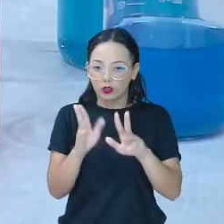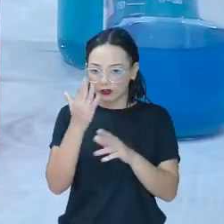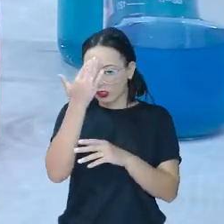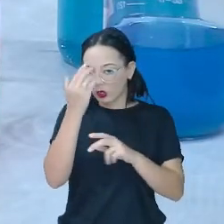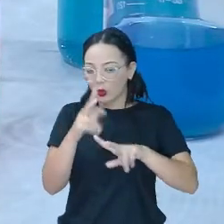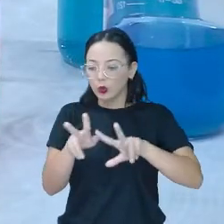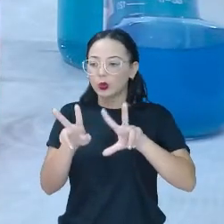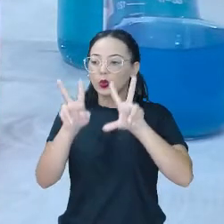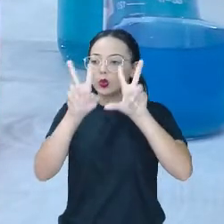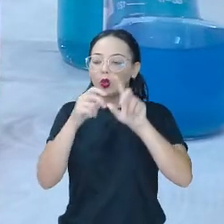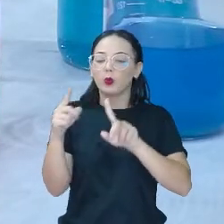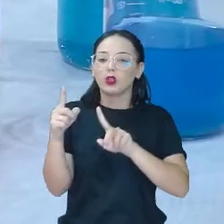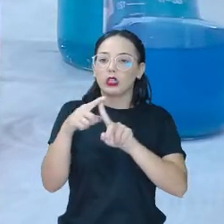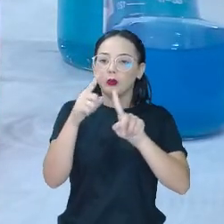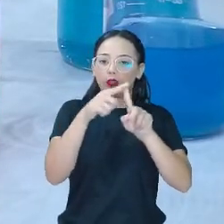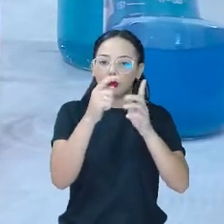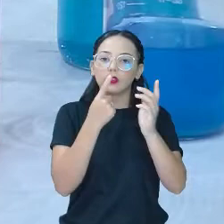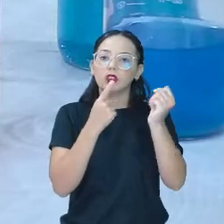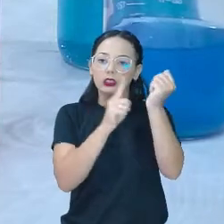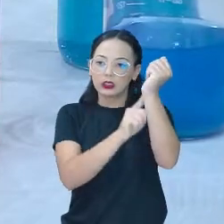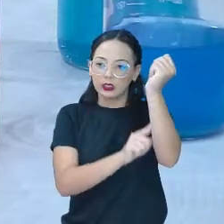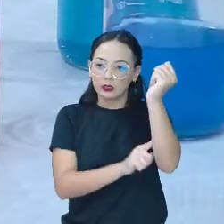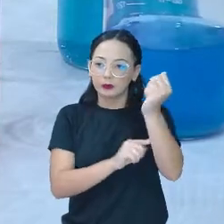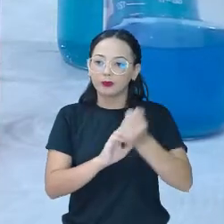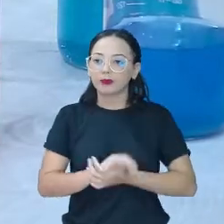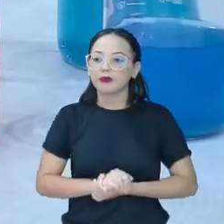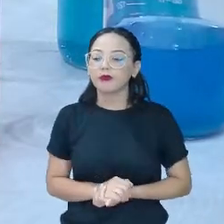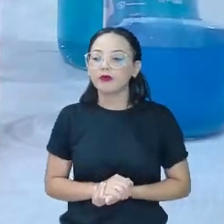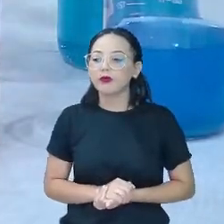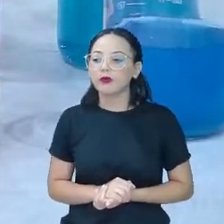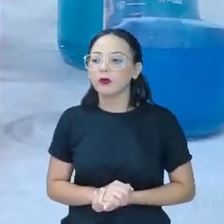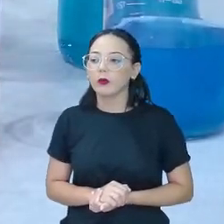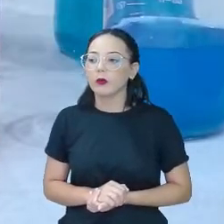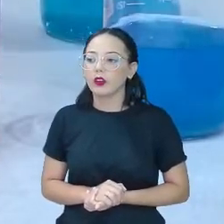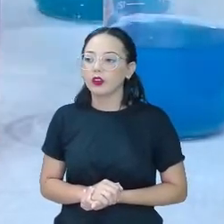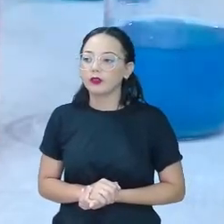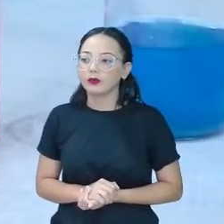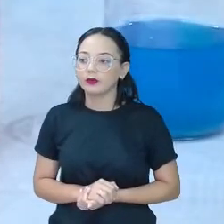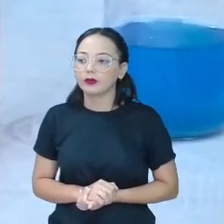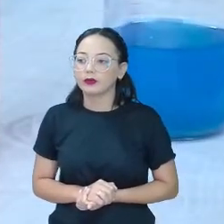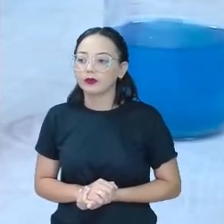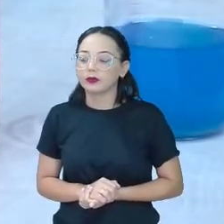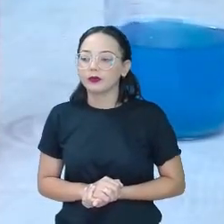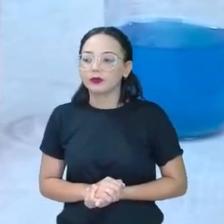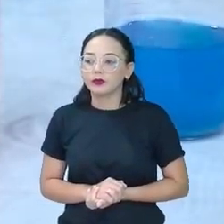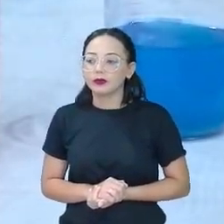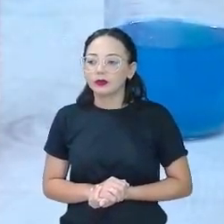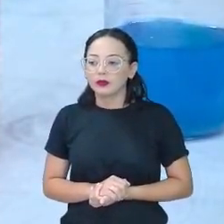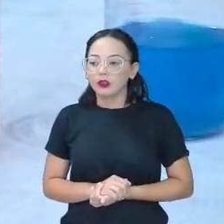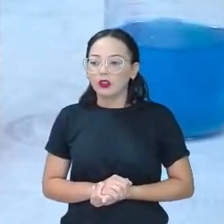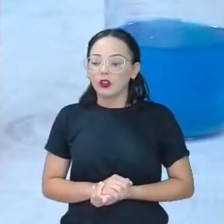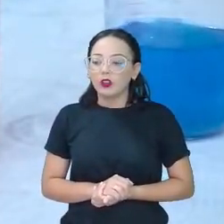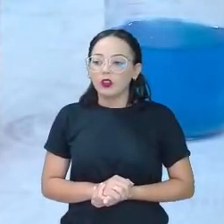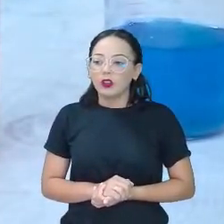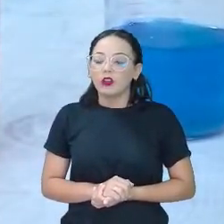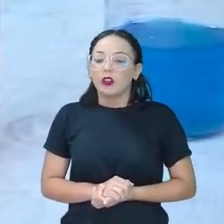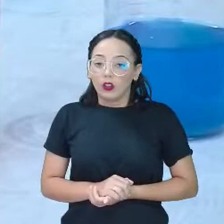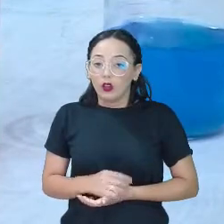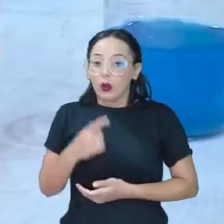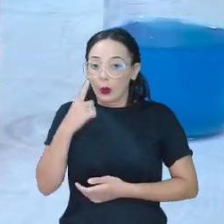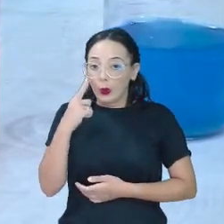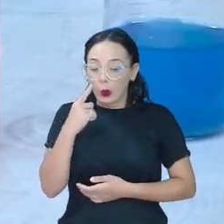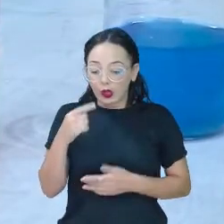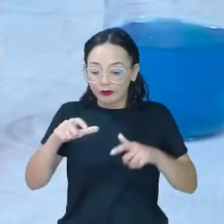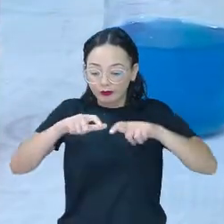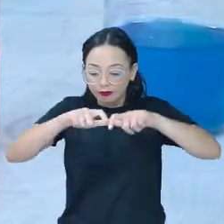aí dos tipos de sangue. Então, aqui na frente, vou puxar um pouquinho esse para trás. Aqui na